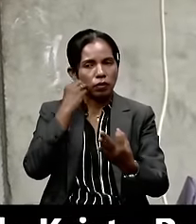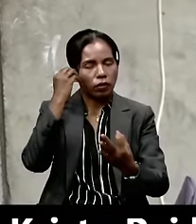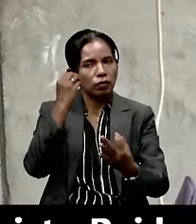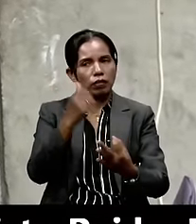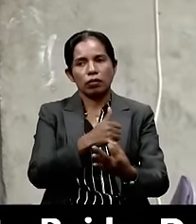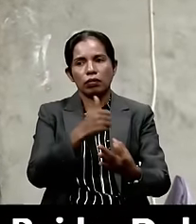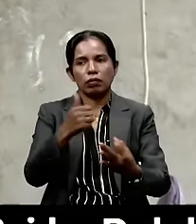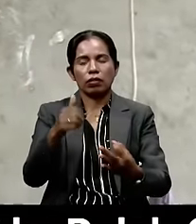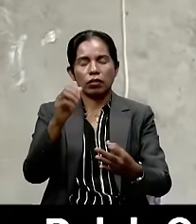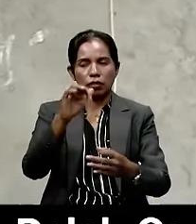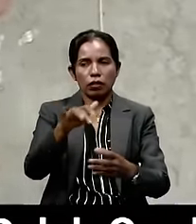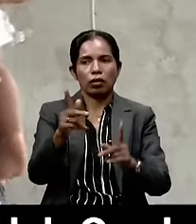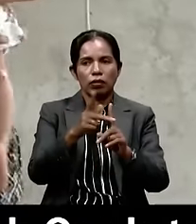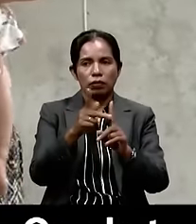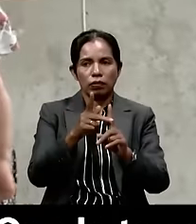balon ela e recos.